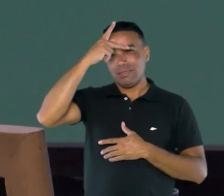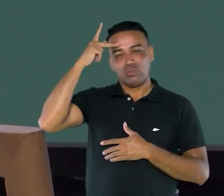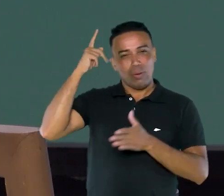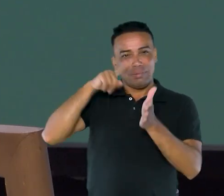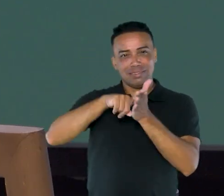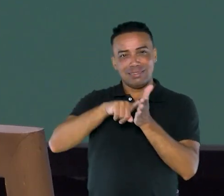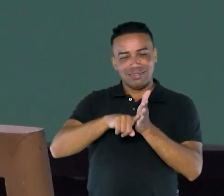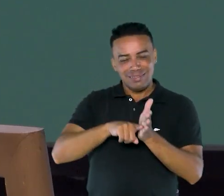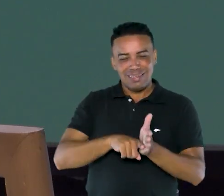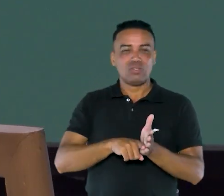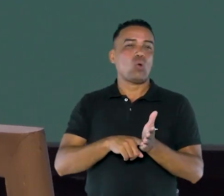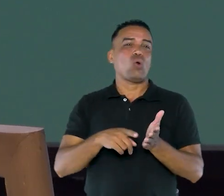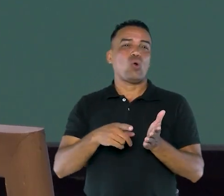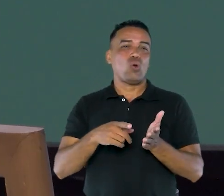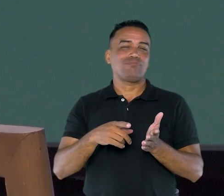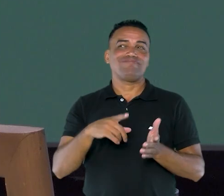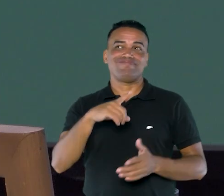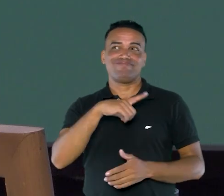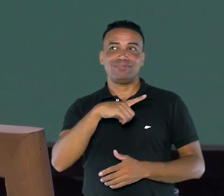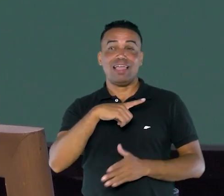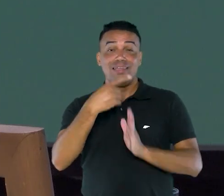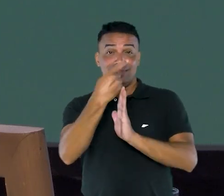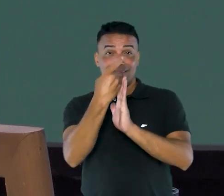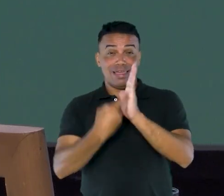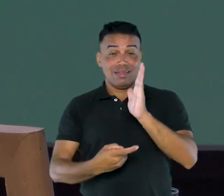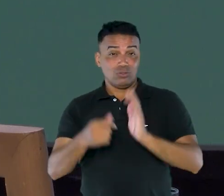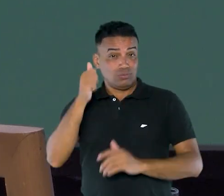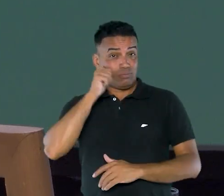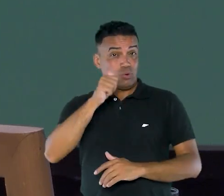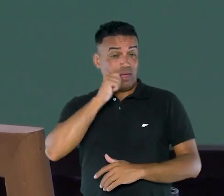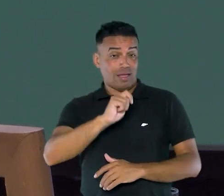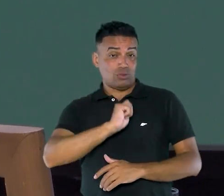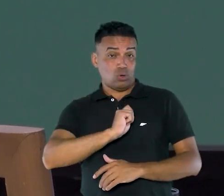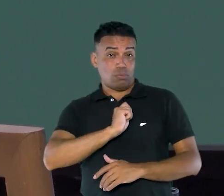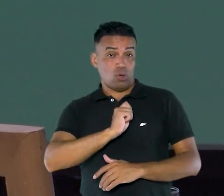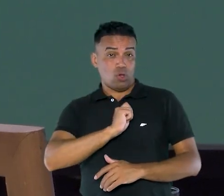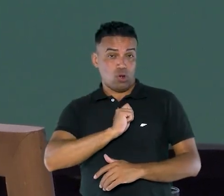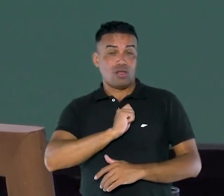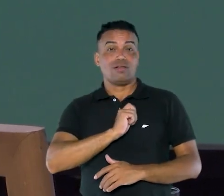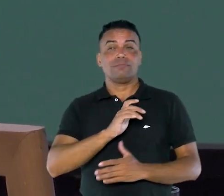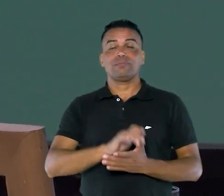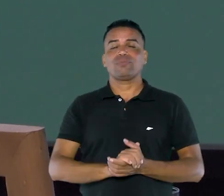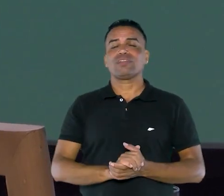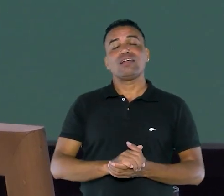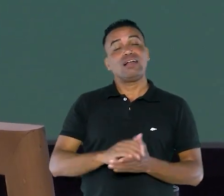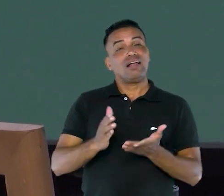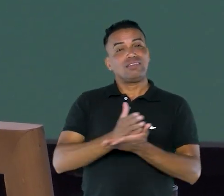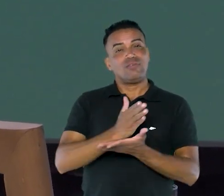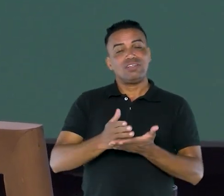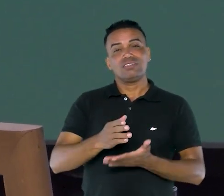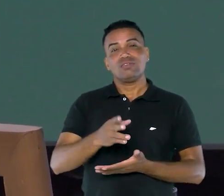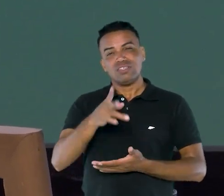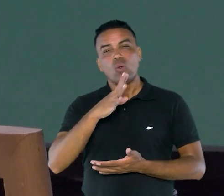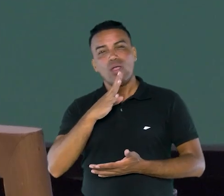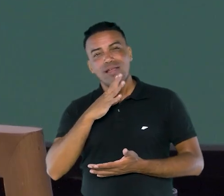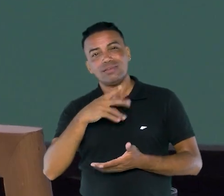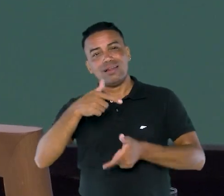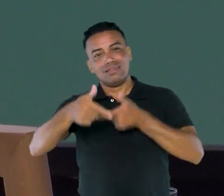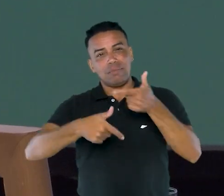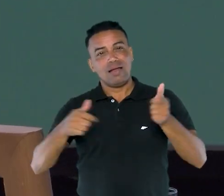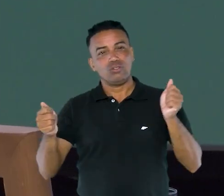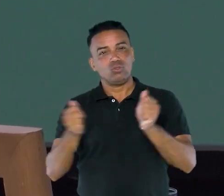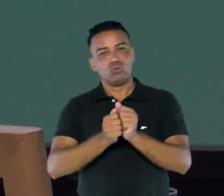e também a Hannah Limulya, tem um texto, uma antropóloga, talvez você conheça, trabalha com os